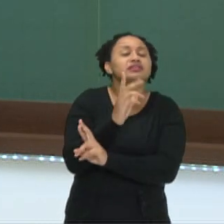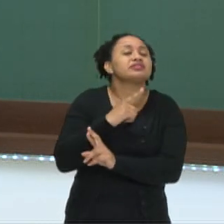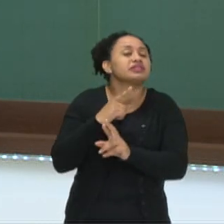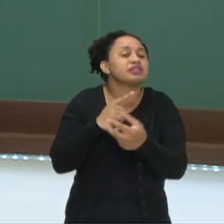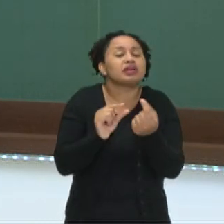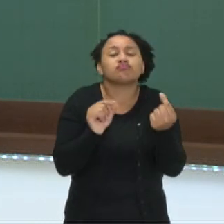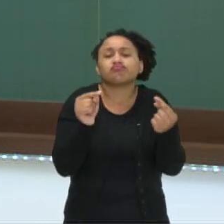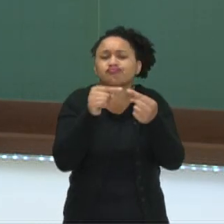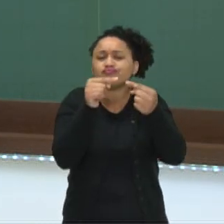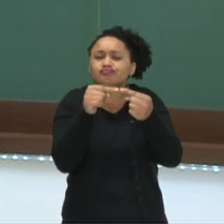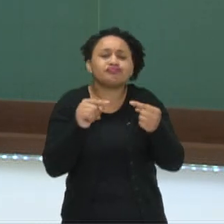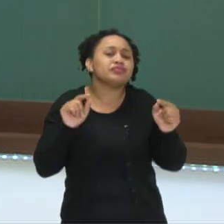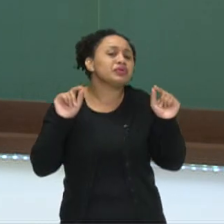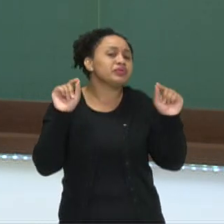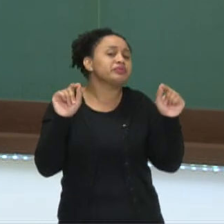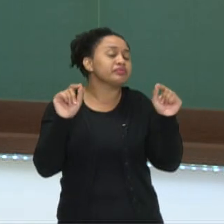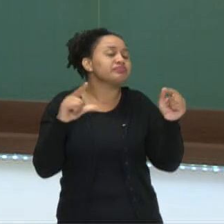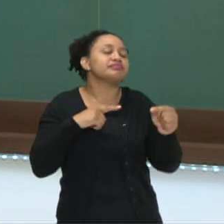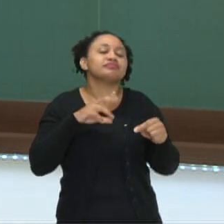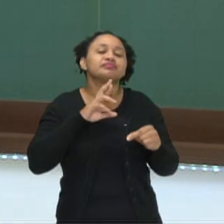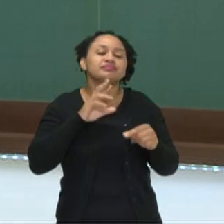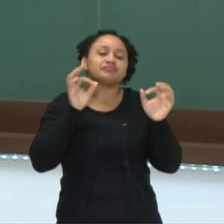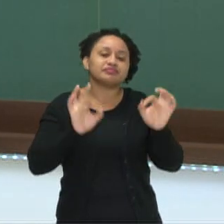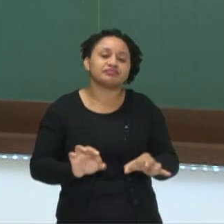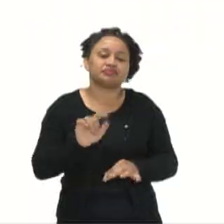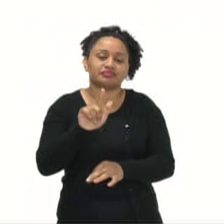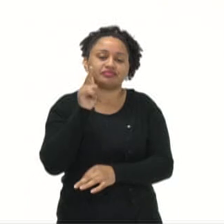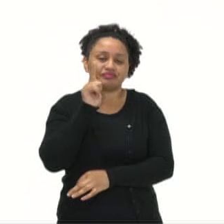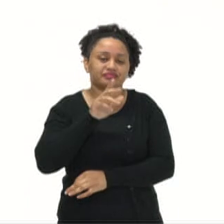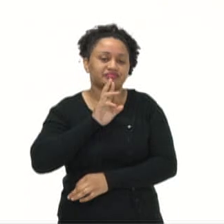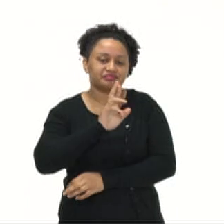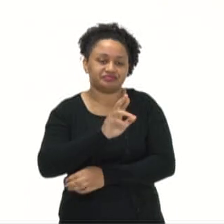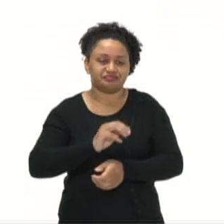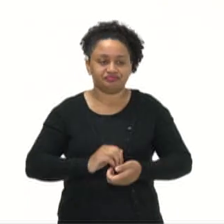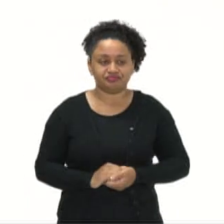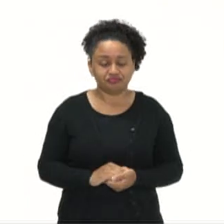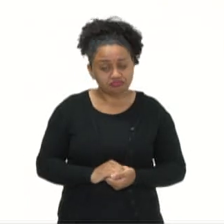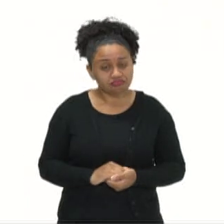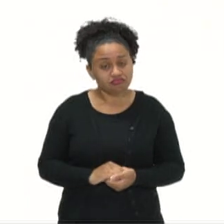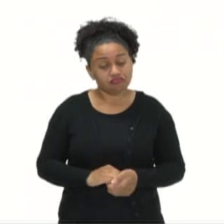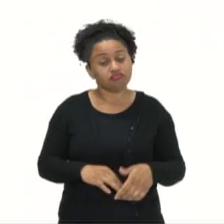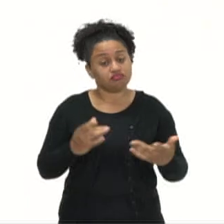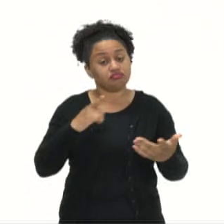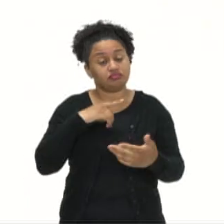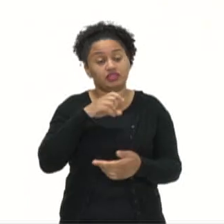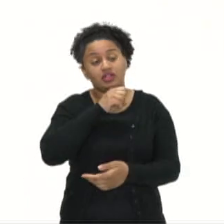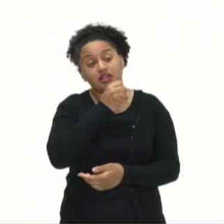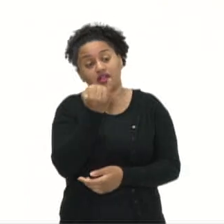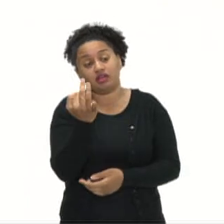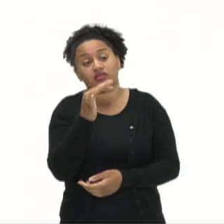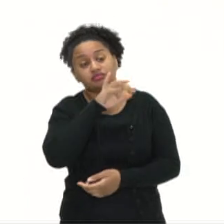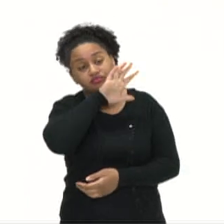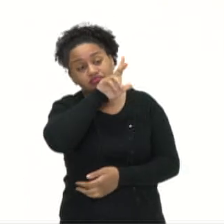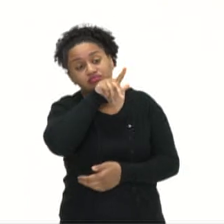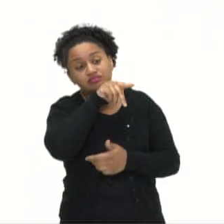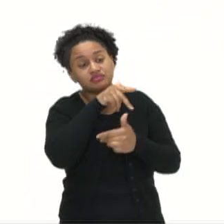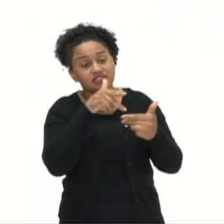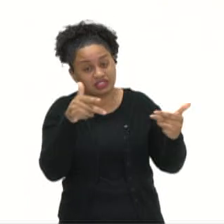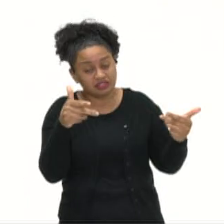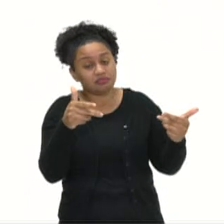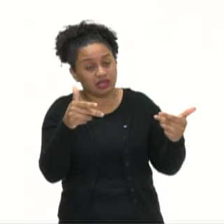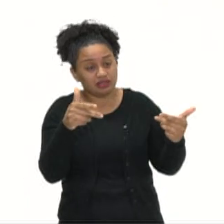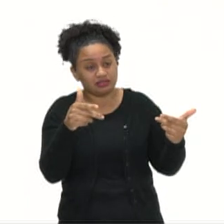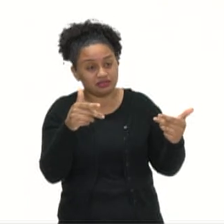isso? Tenho certeza que você mandou bem. Muito bem. Alguns animais, né?